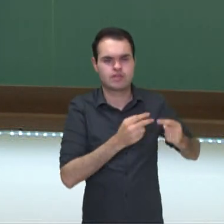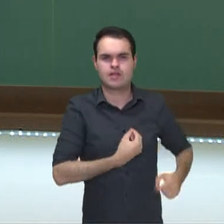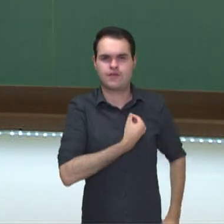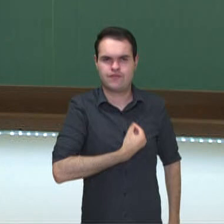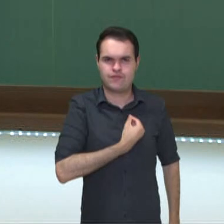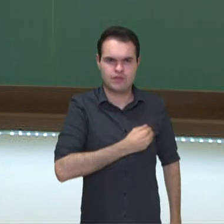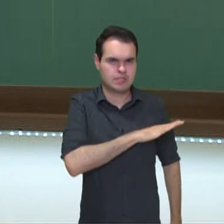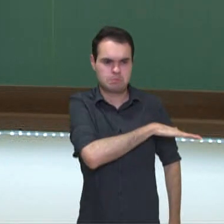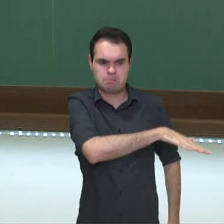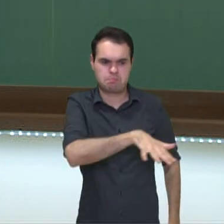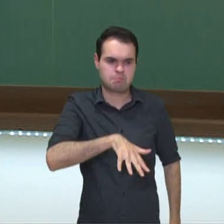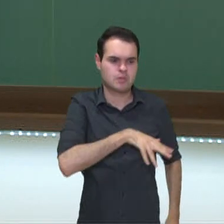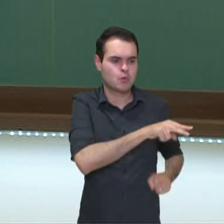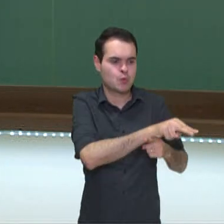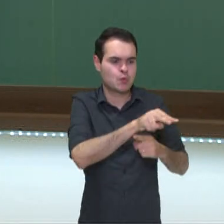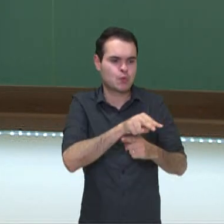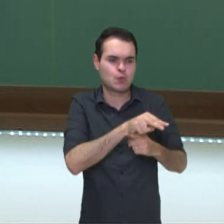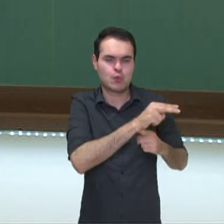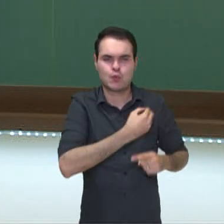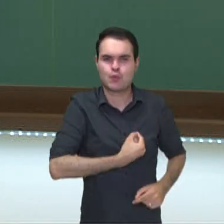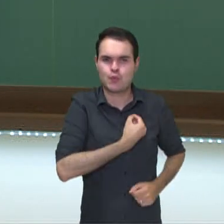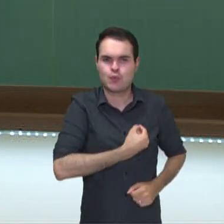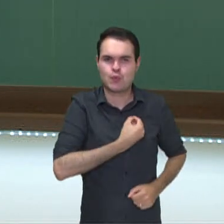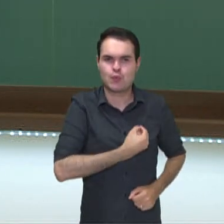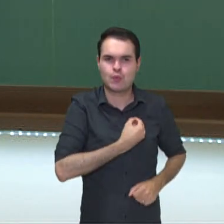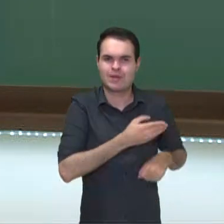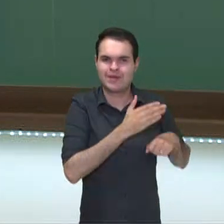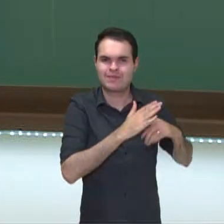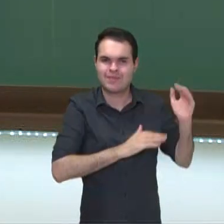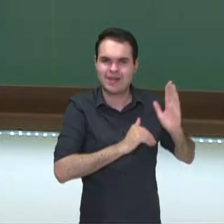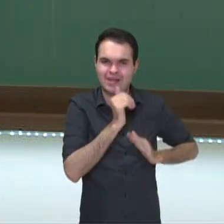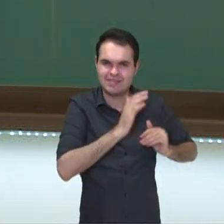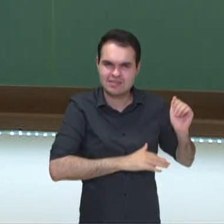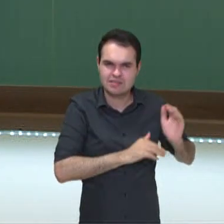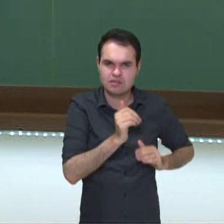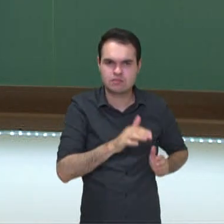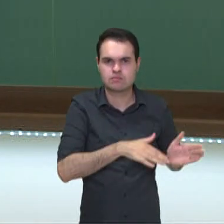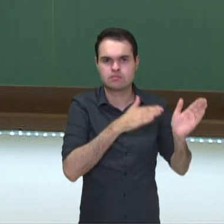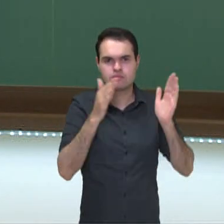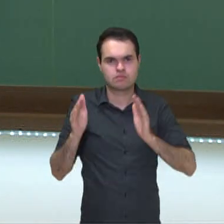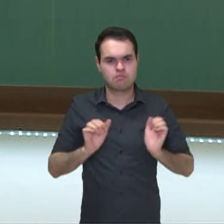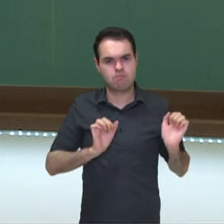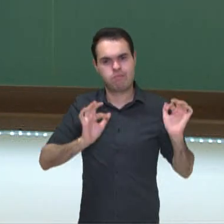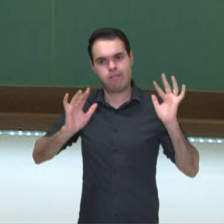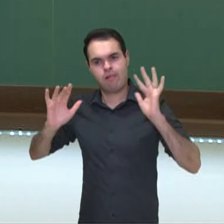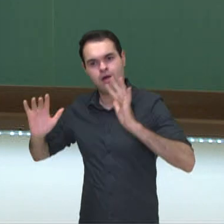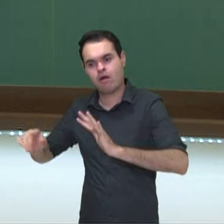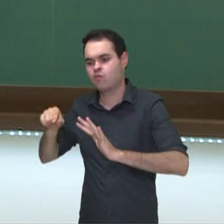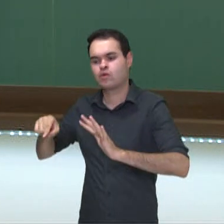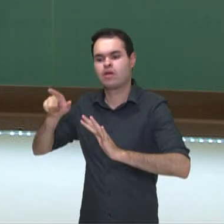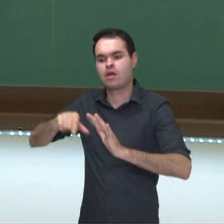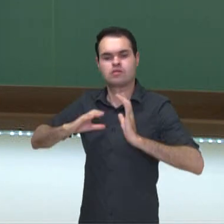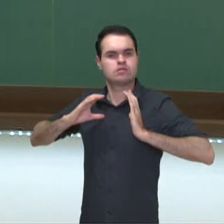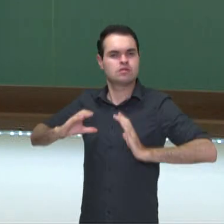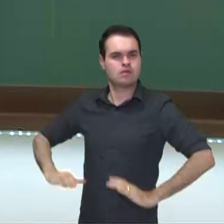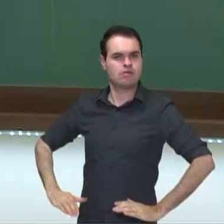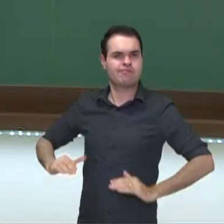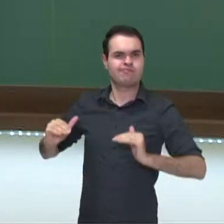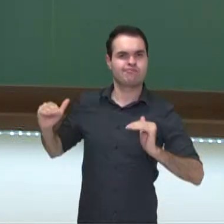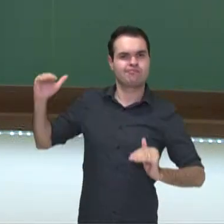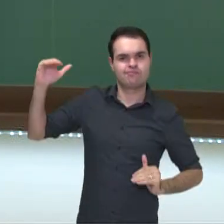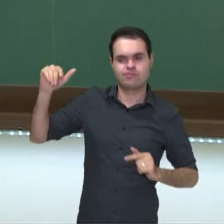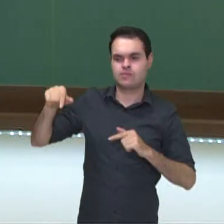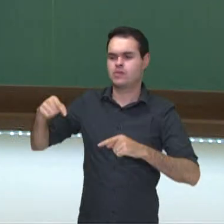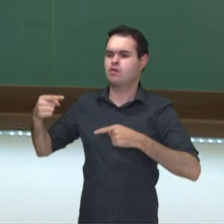vida, tá? Da manutenção da vida prática. Enquanto os cidadãos iam para a praça pública discutir